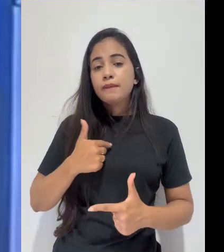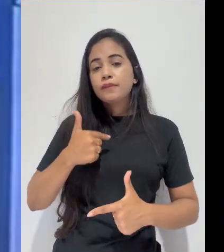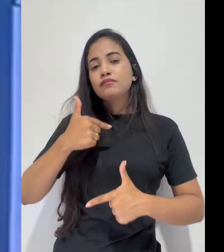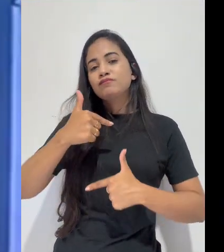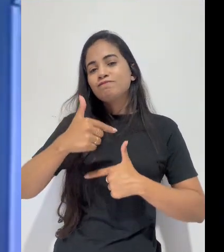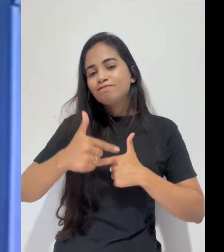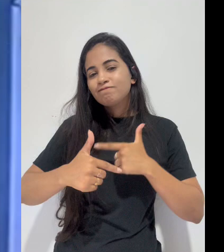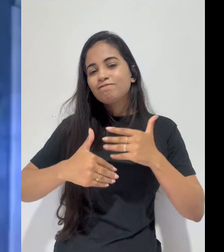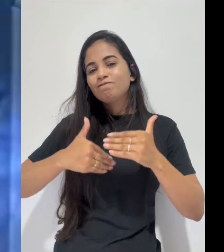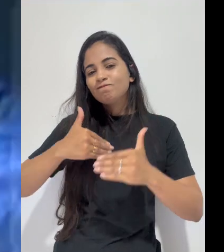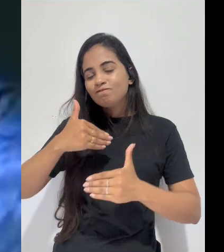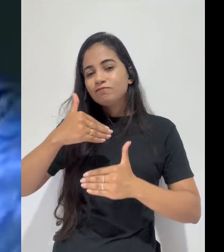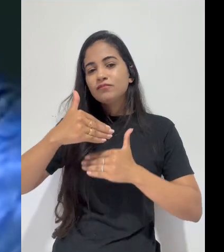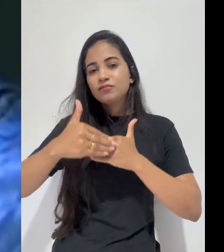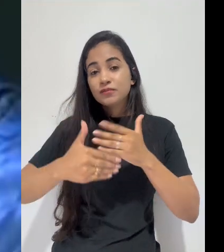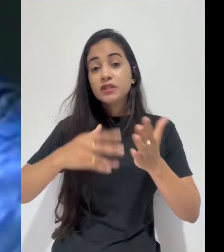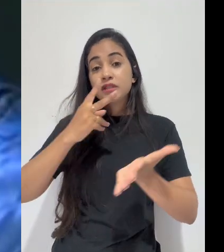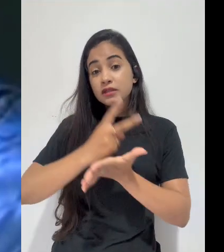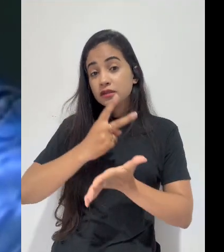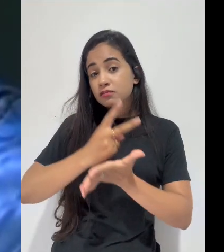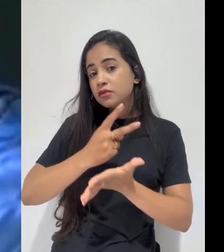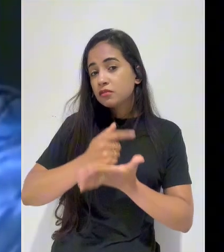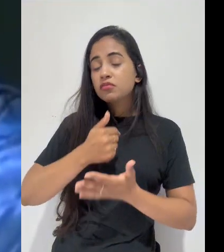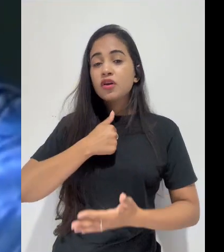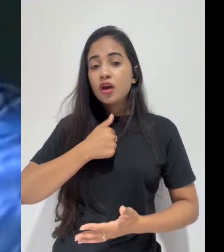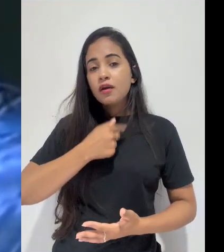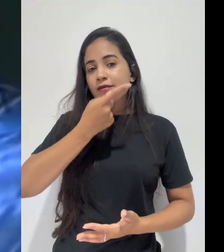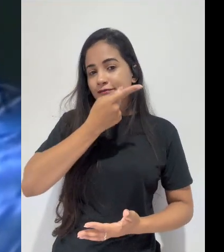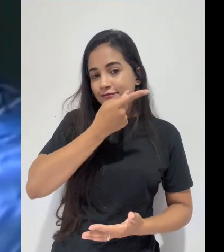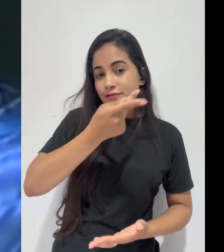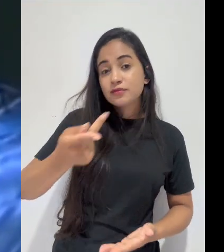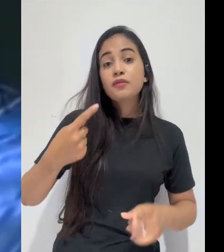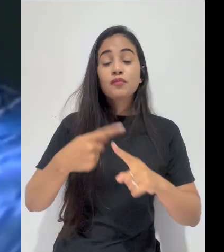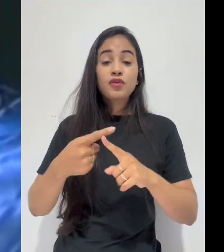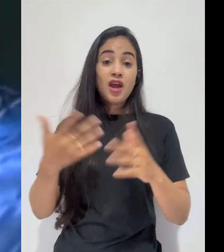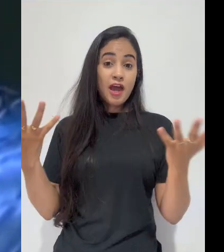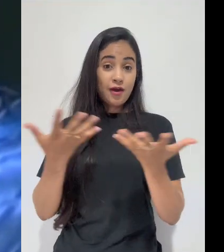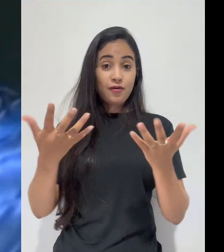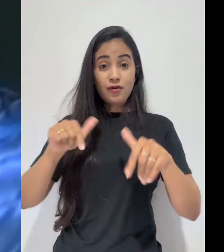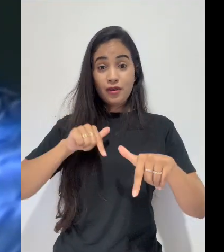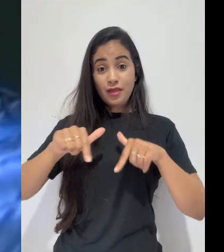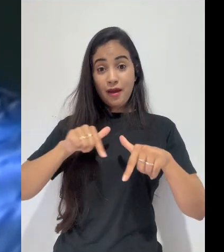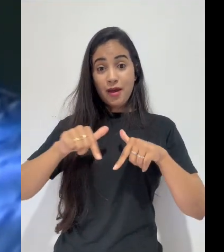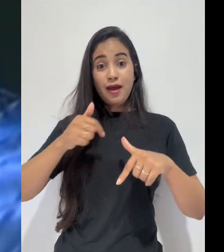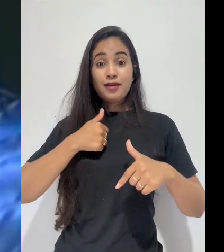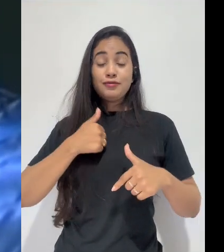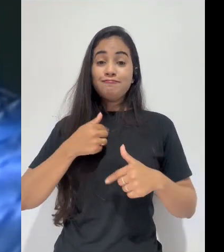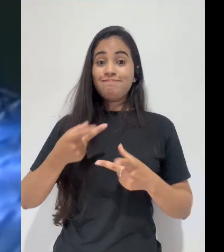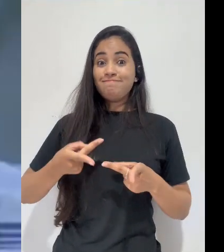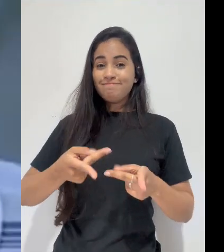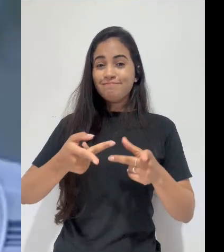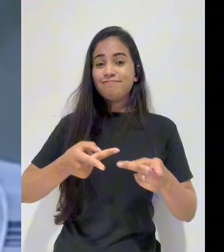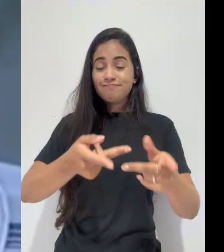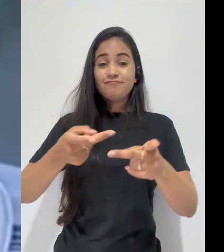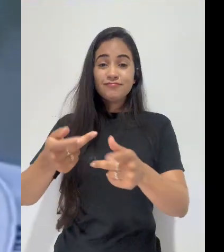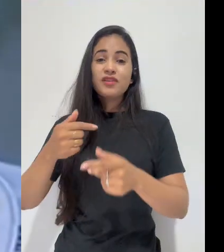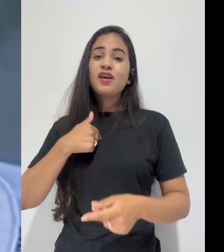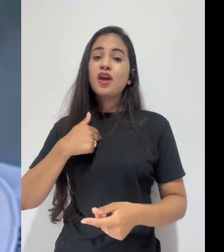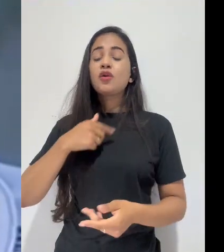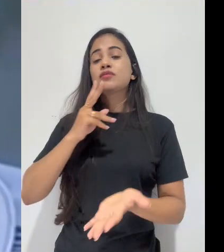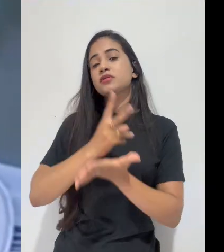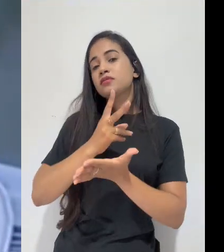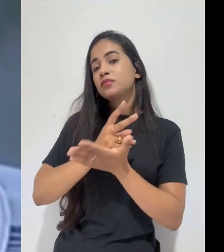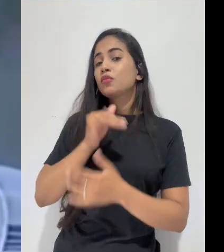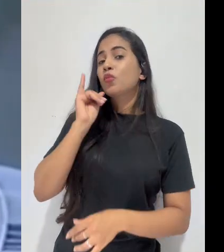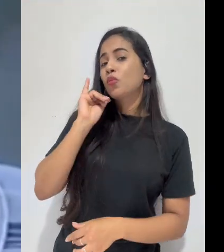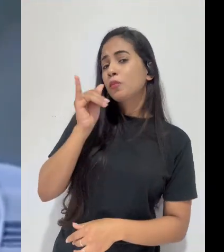de formiguinha, sempre que eu fazia uma visita a um cliente, já que meu trabalho era feito porta a porta, eu relatava a